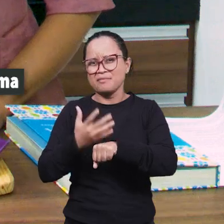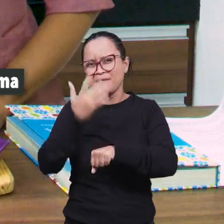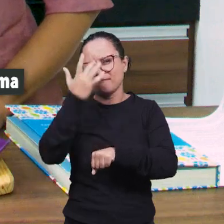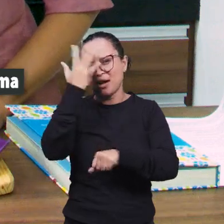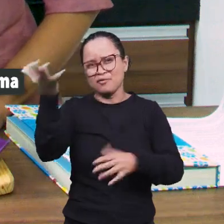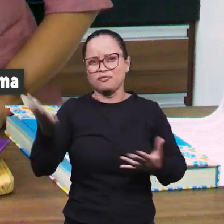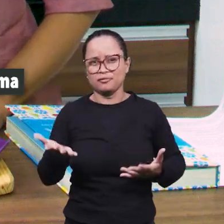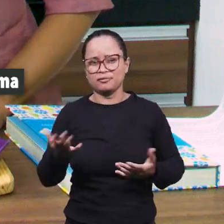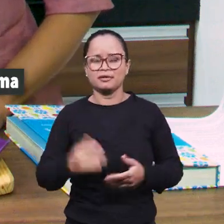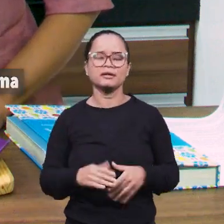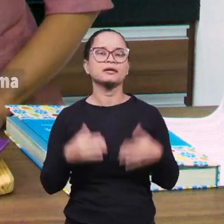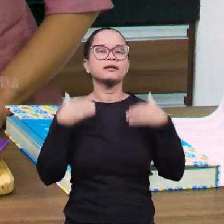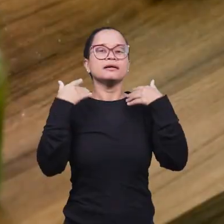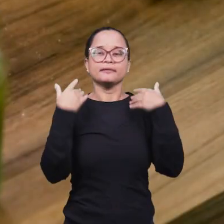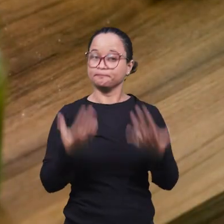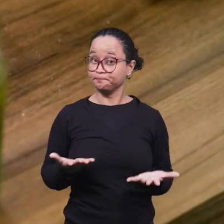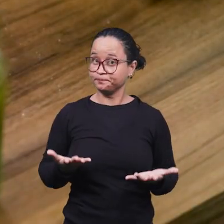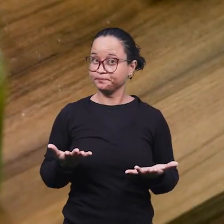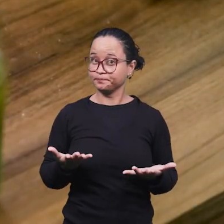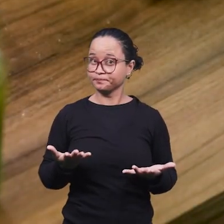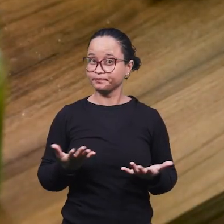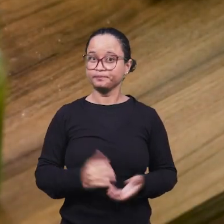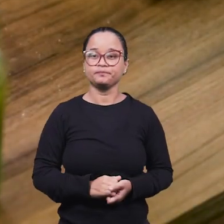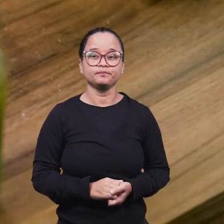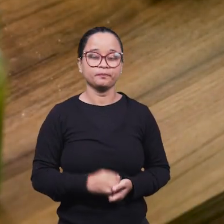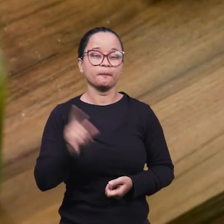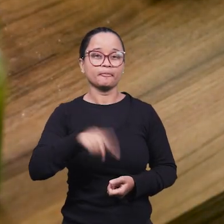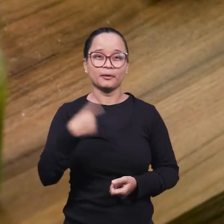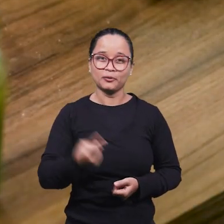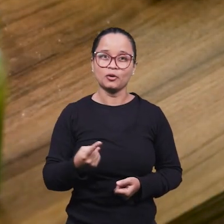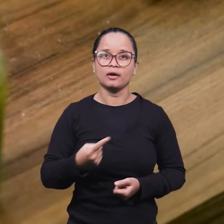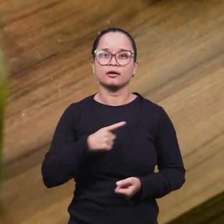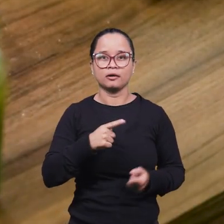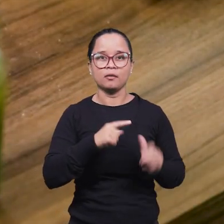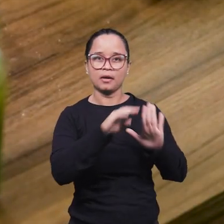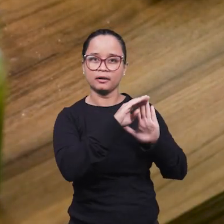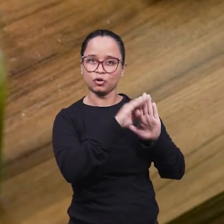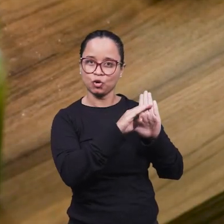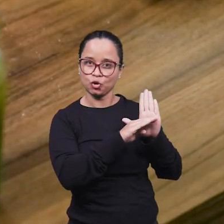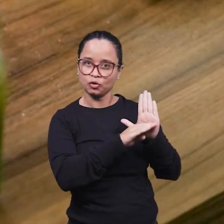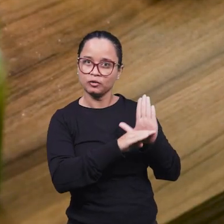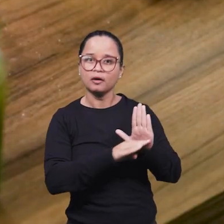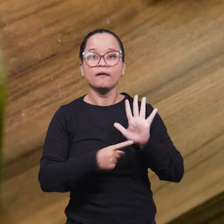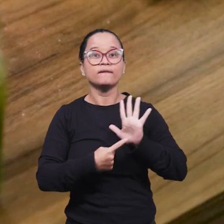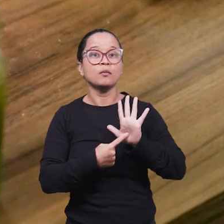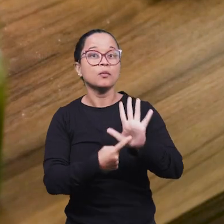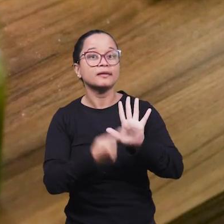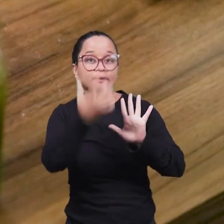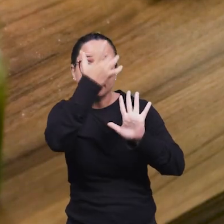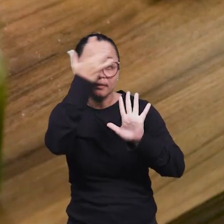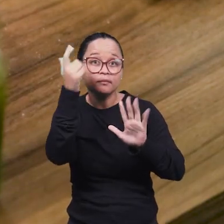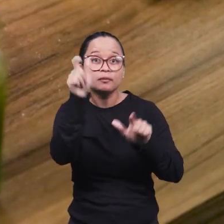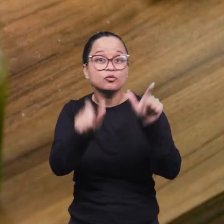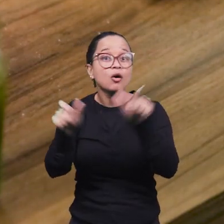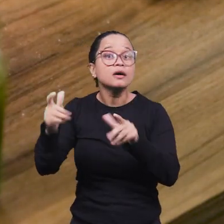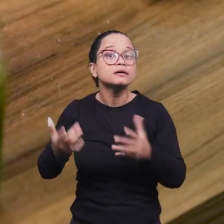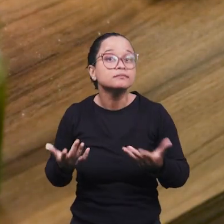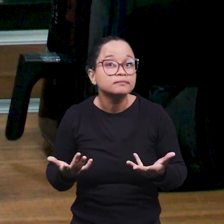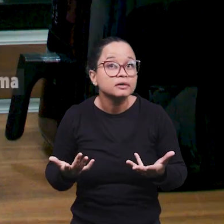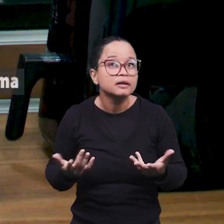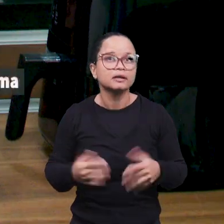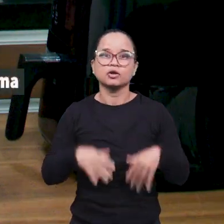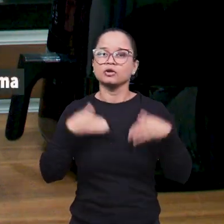práticos. Então é isso. Vamos para nossa receita então, Ana? E mostrar para o pessoal? Vamos